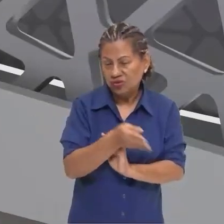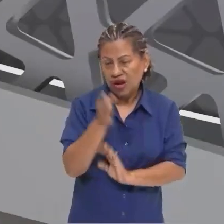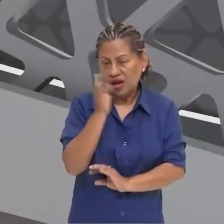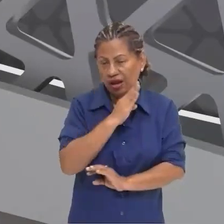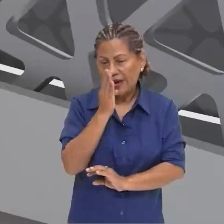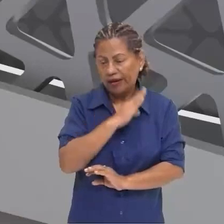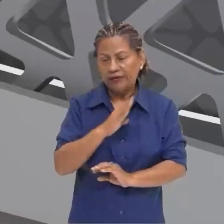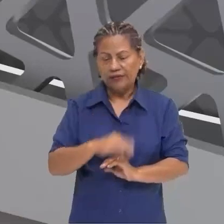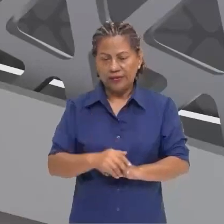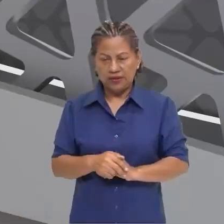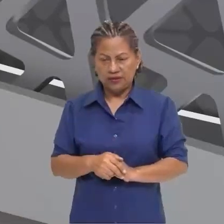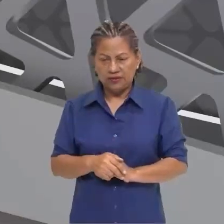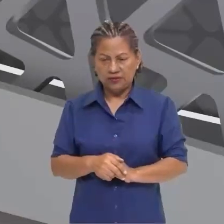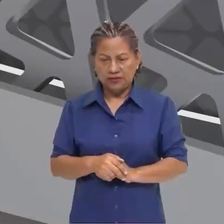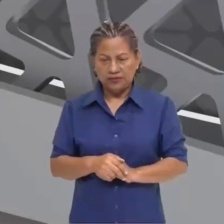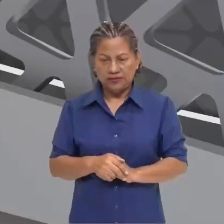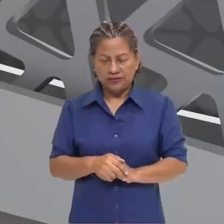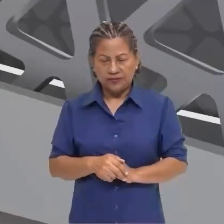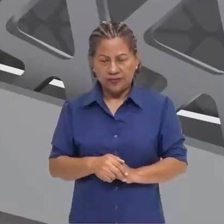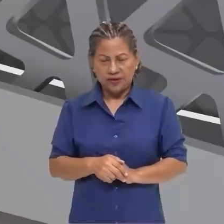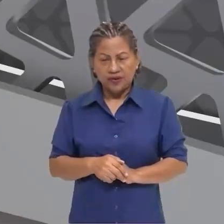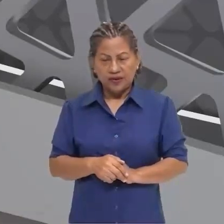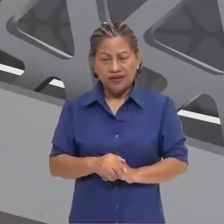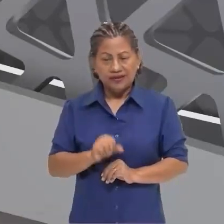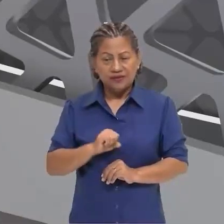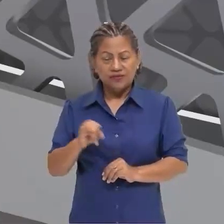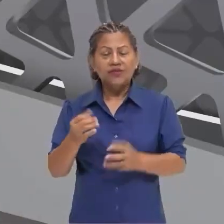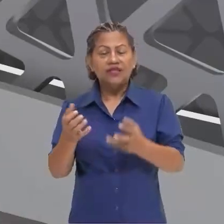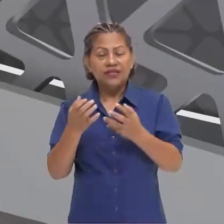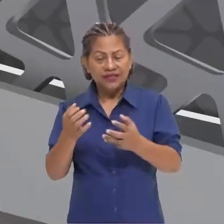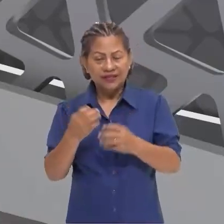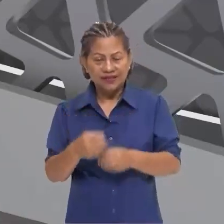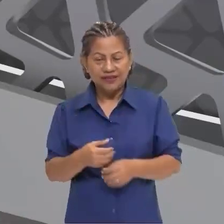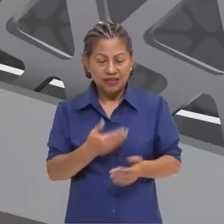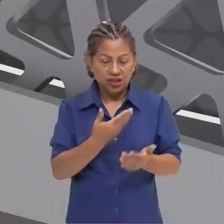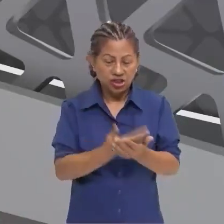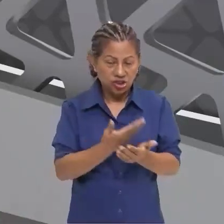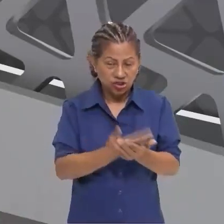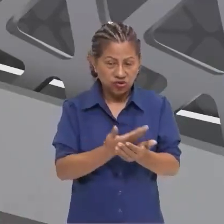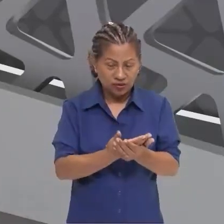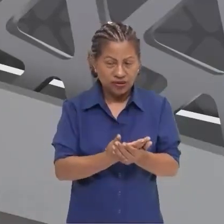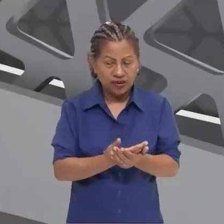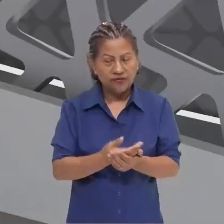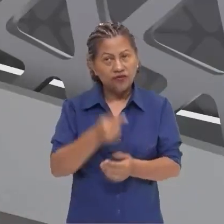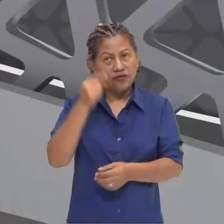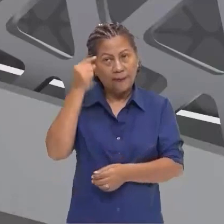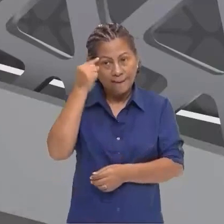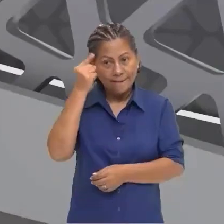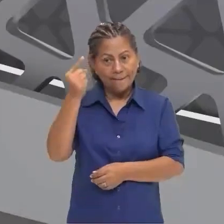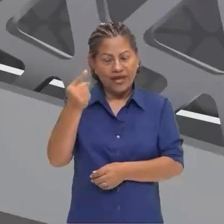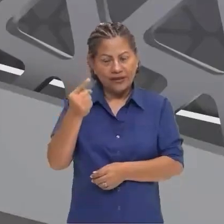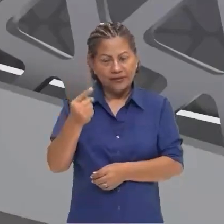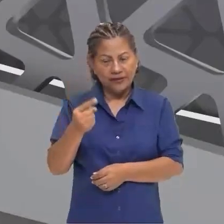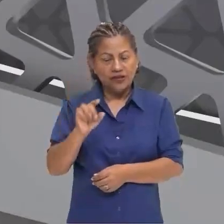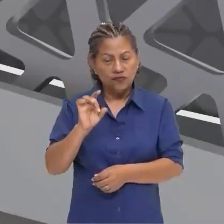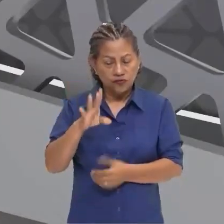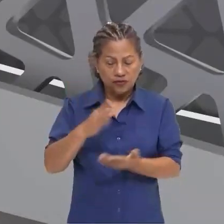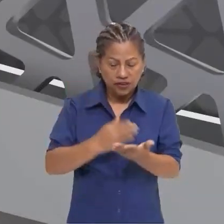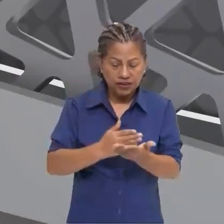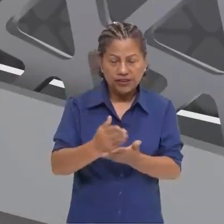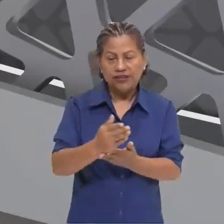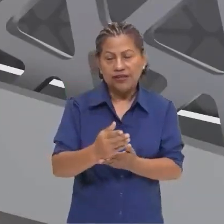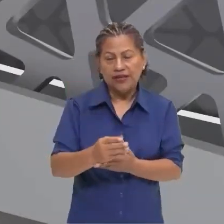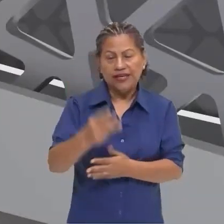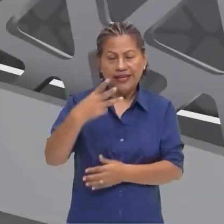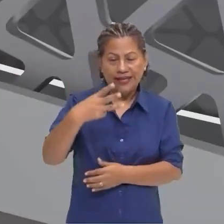brusca. Se você quer estudar 3 horas por dia, você começa. Hoje eu vou estudar meia hora. Eu vou